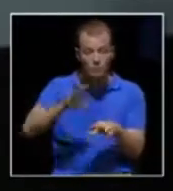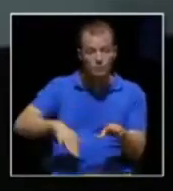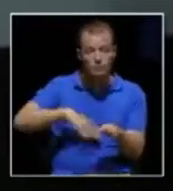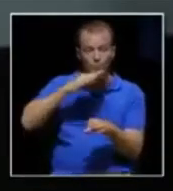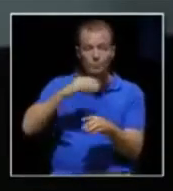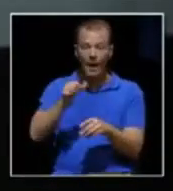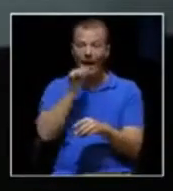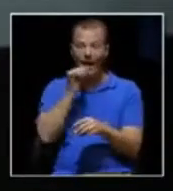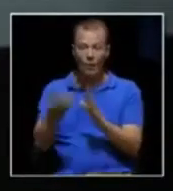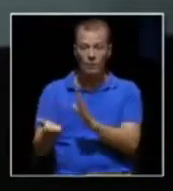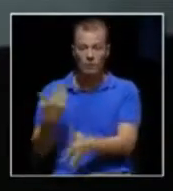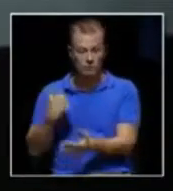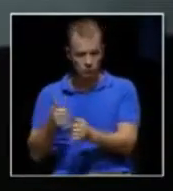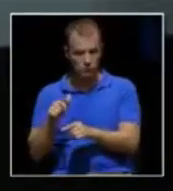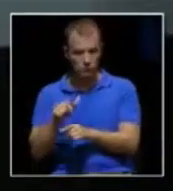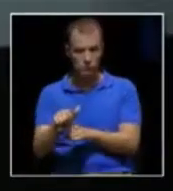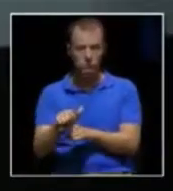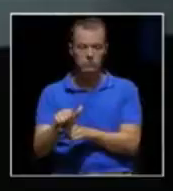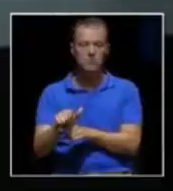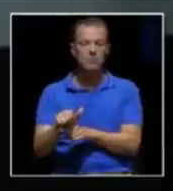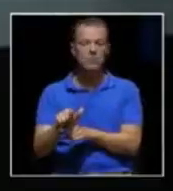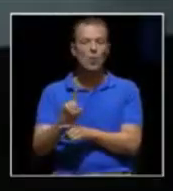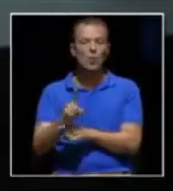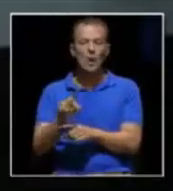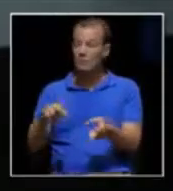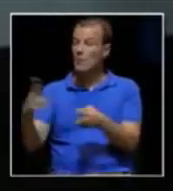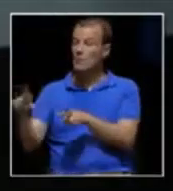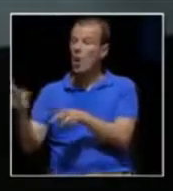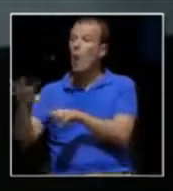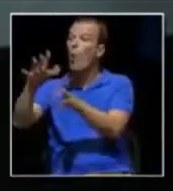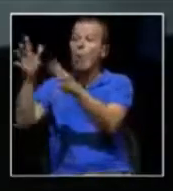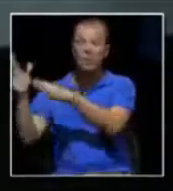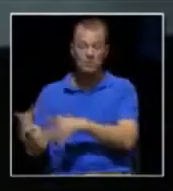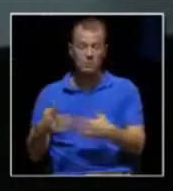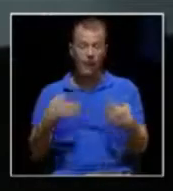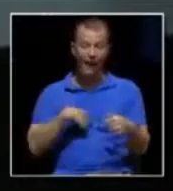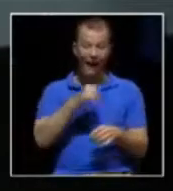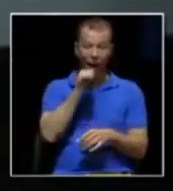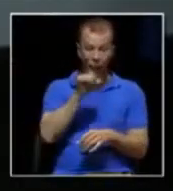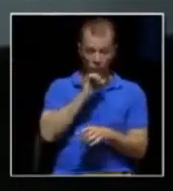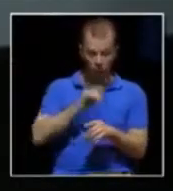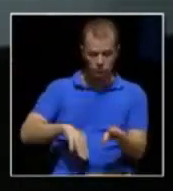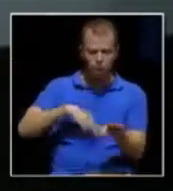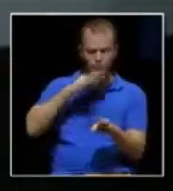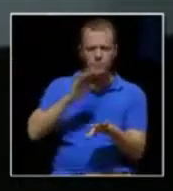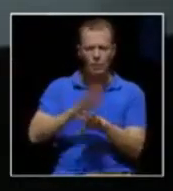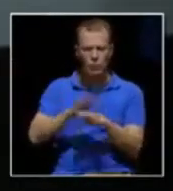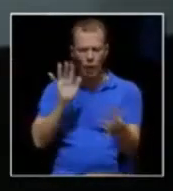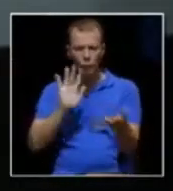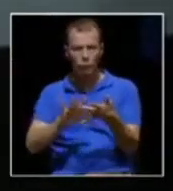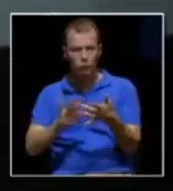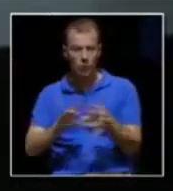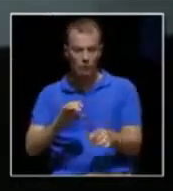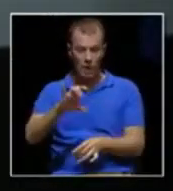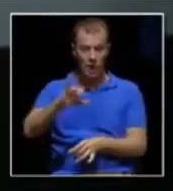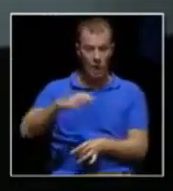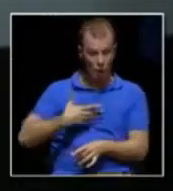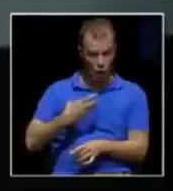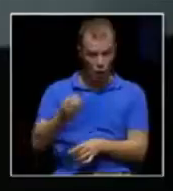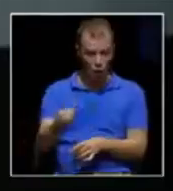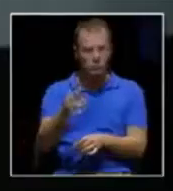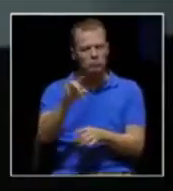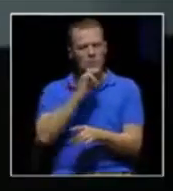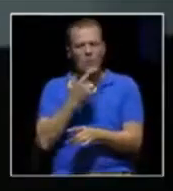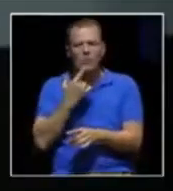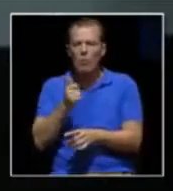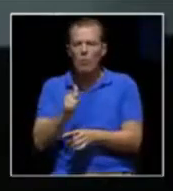águas removidas do local. Estas águas podem estar contaminadas pelo contacto com os hidrocarbonetos e não podem,